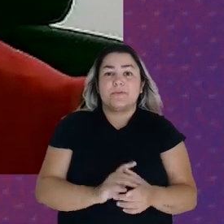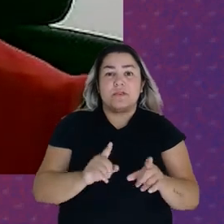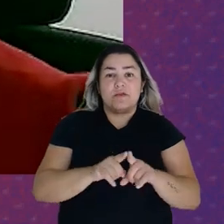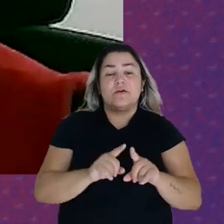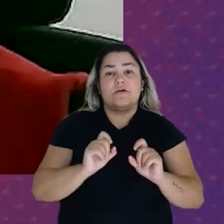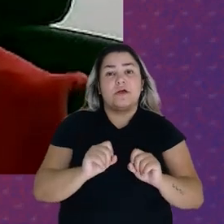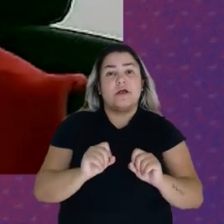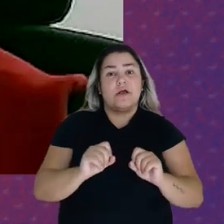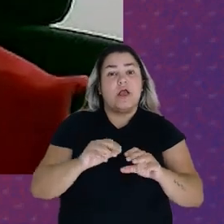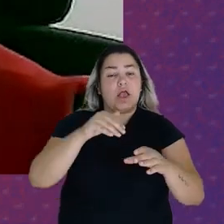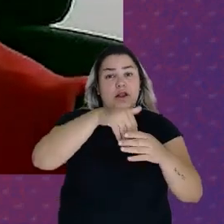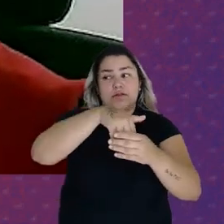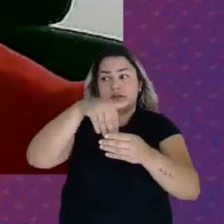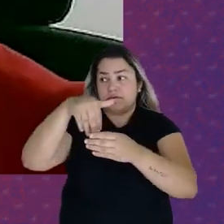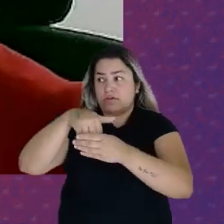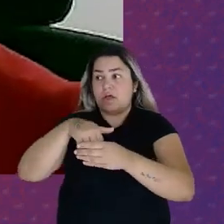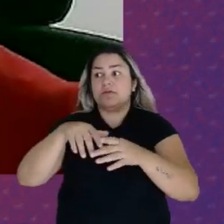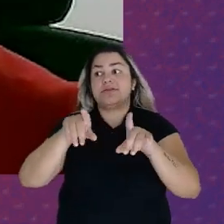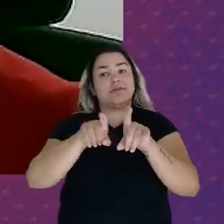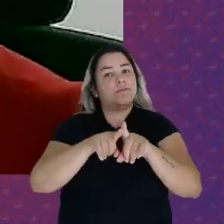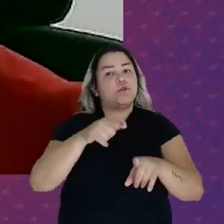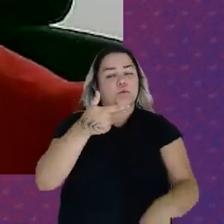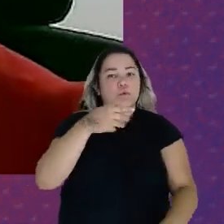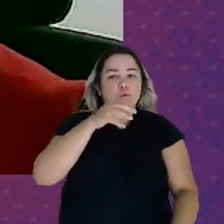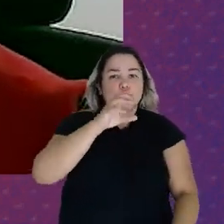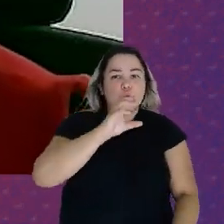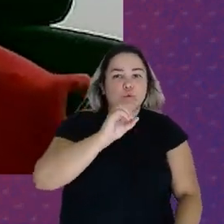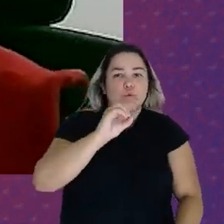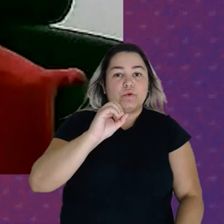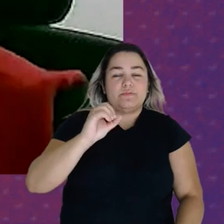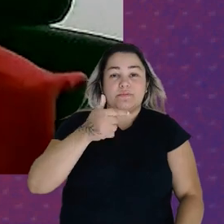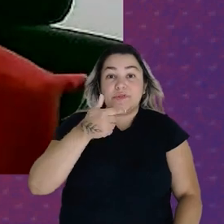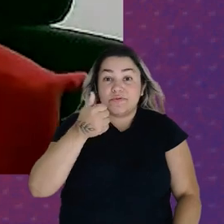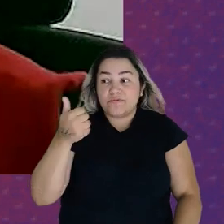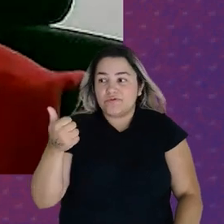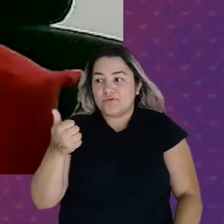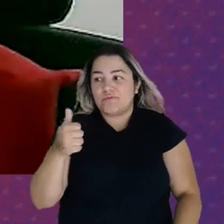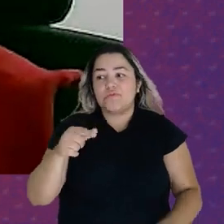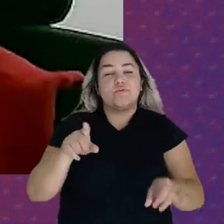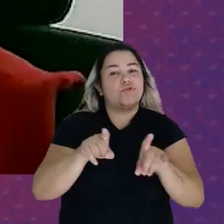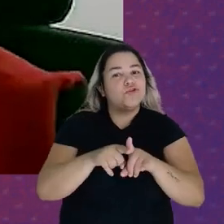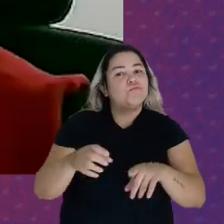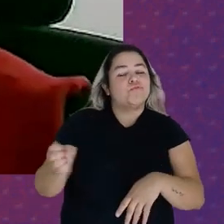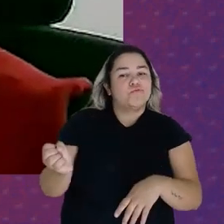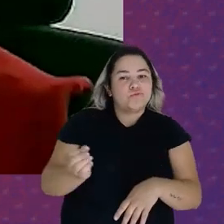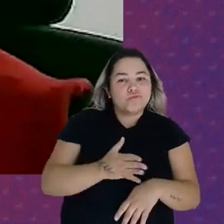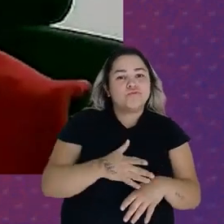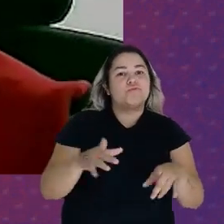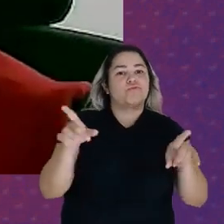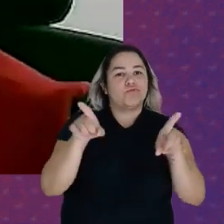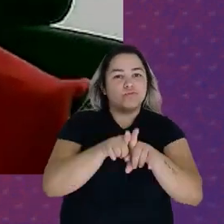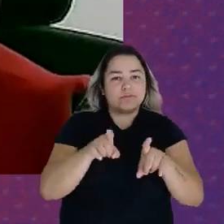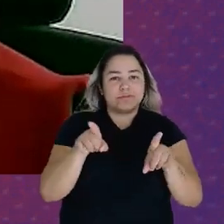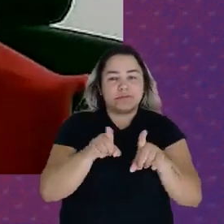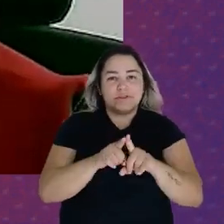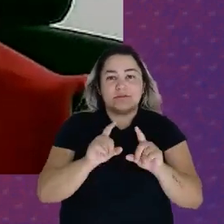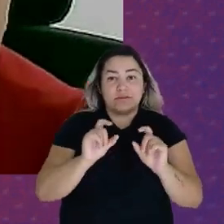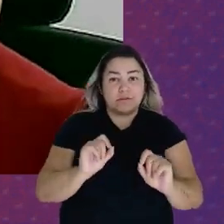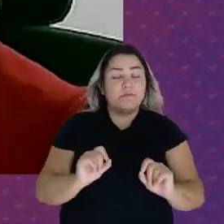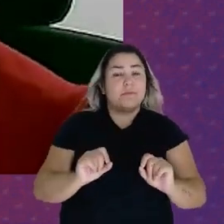prevê, a partir de 2021, novos dispositivos que devem ser utilizados